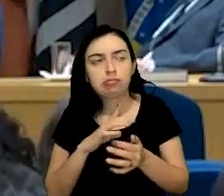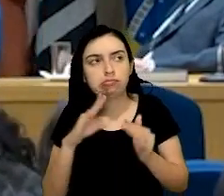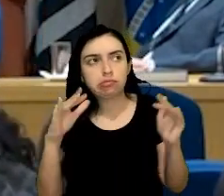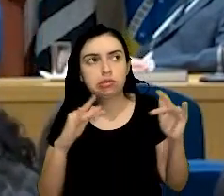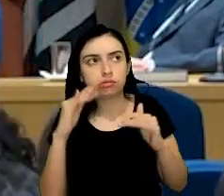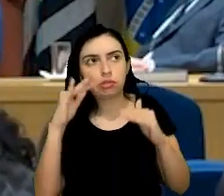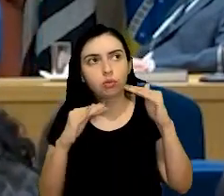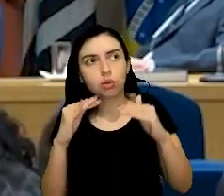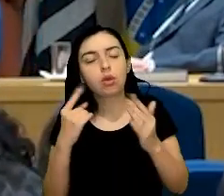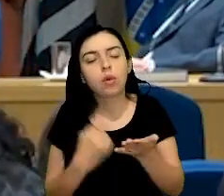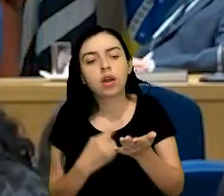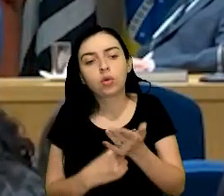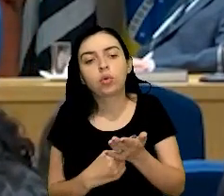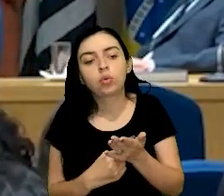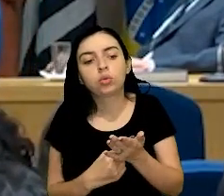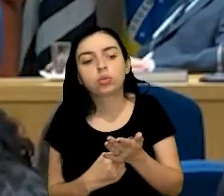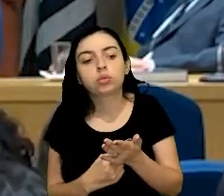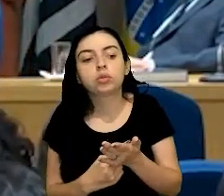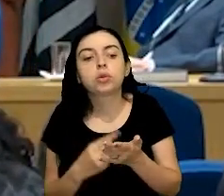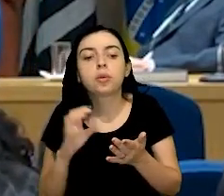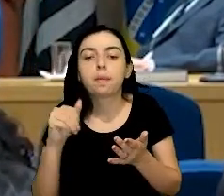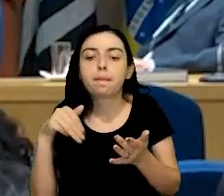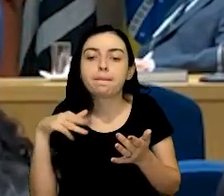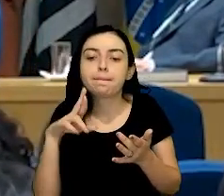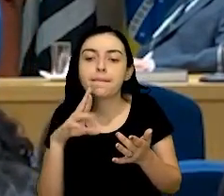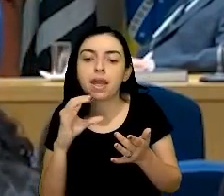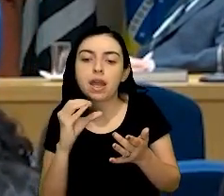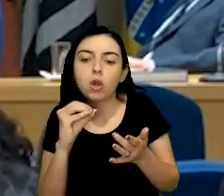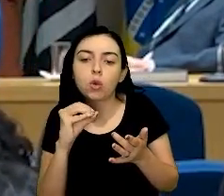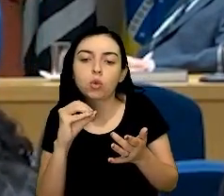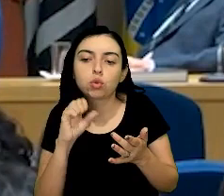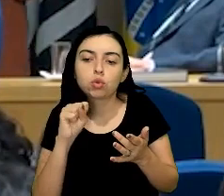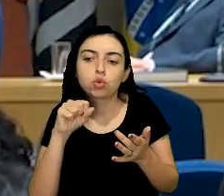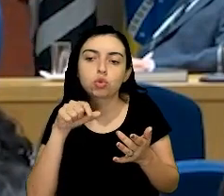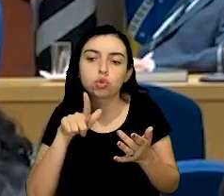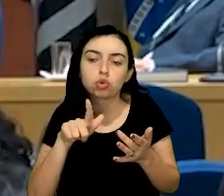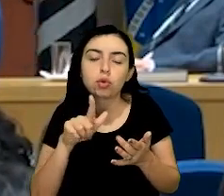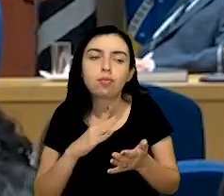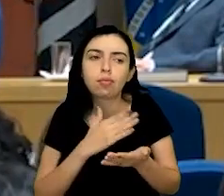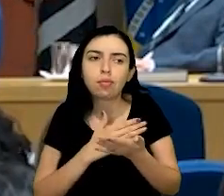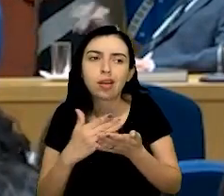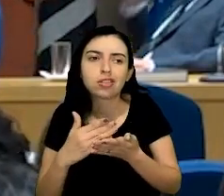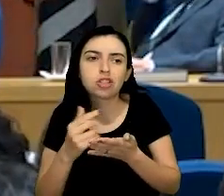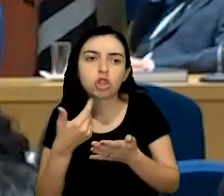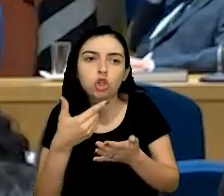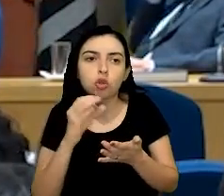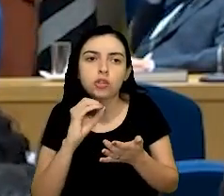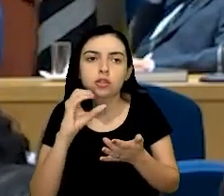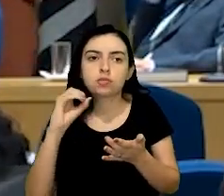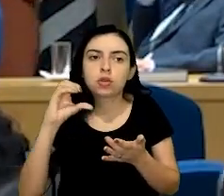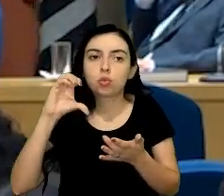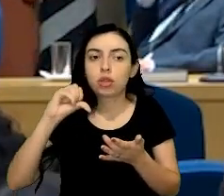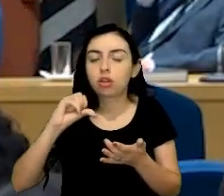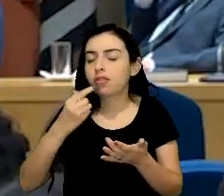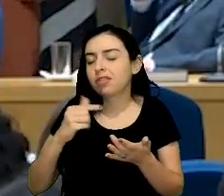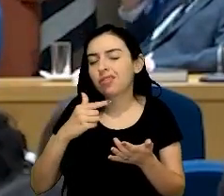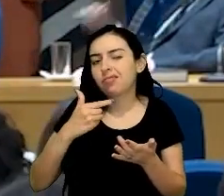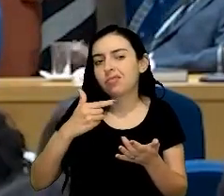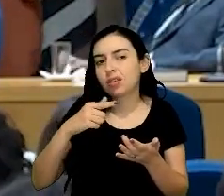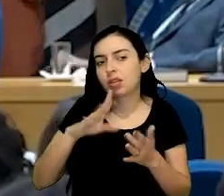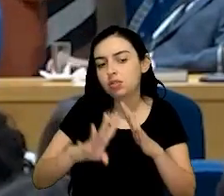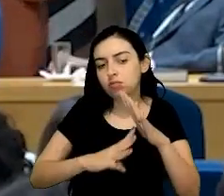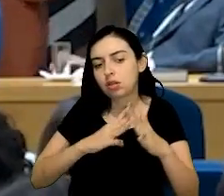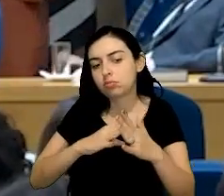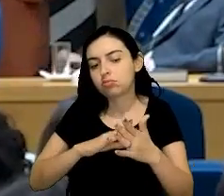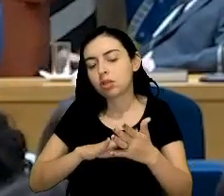do Mercosul, que a partir de 2009, os latino-americanos que não estavam documentados passam a estar